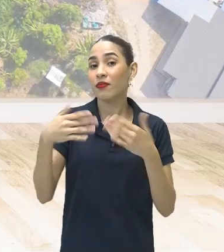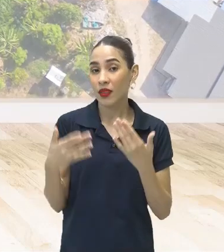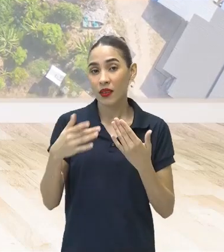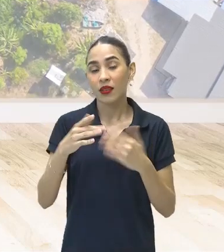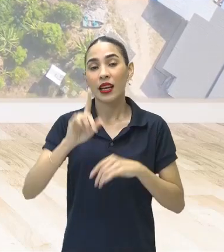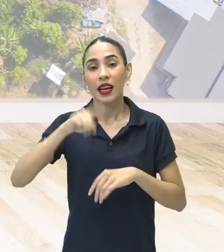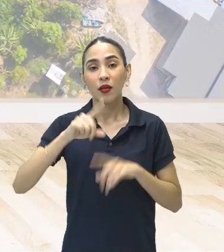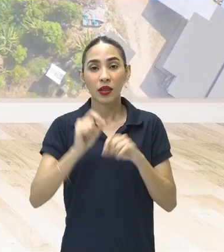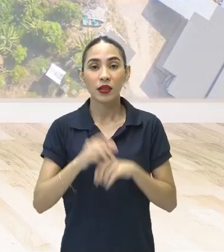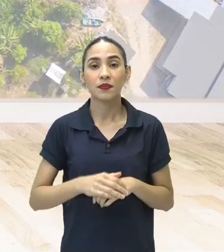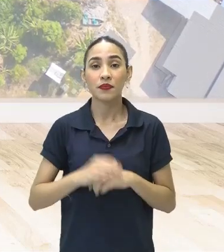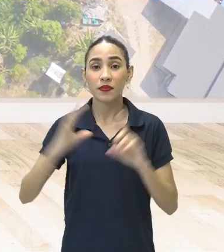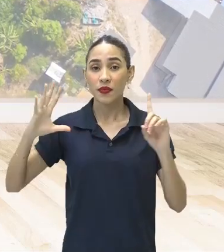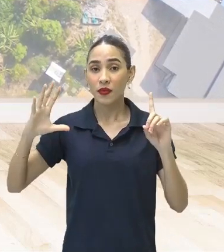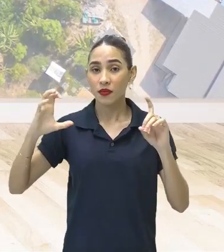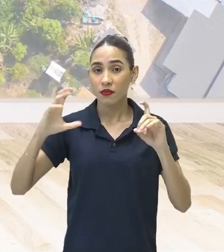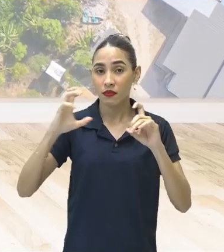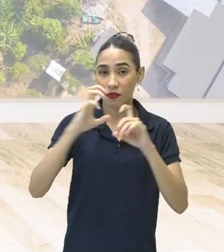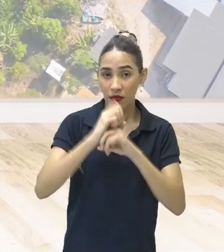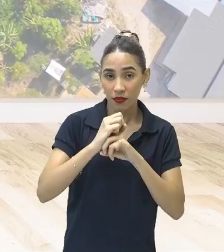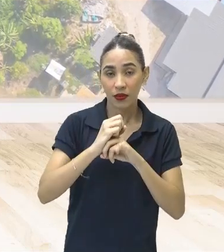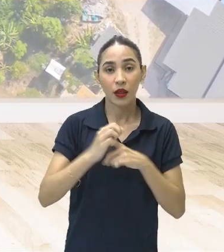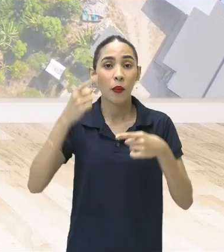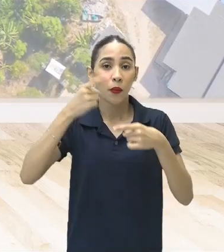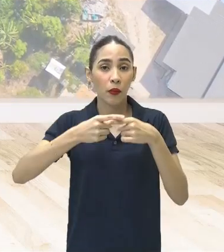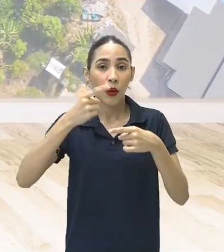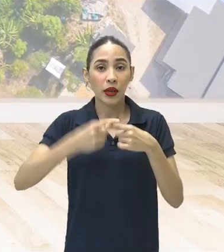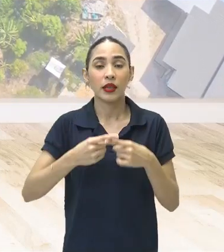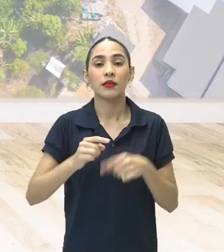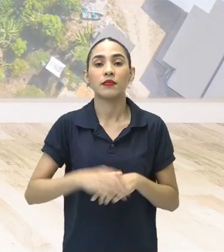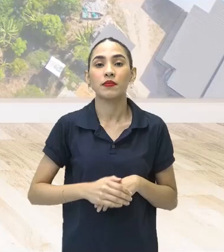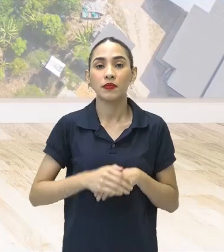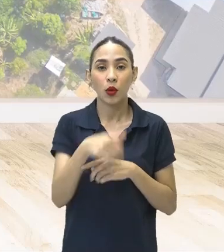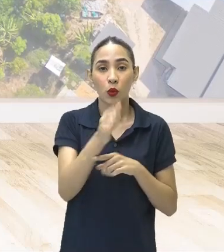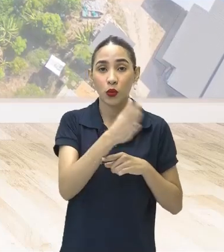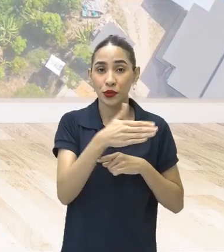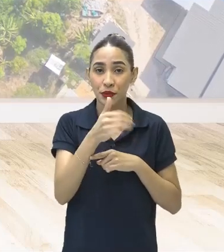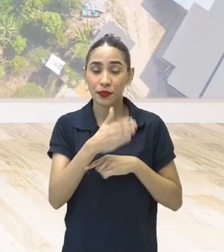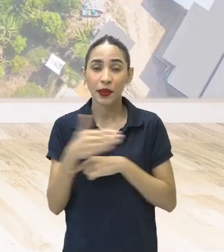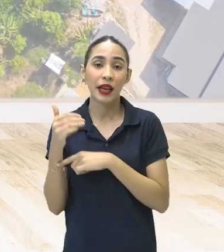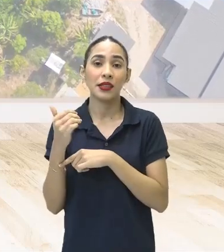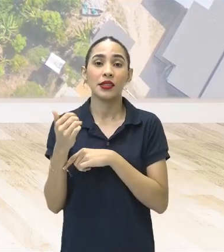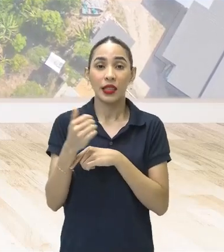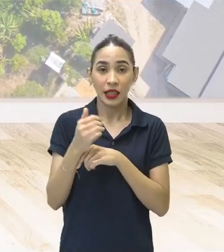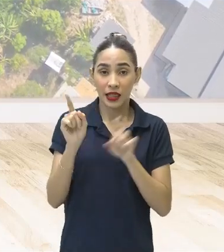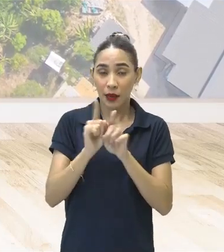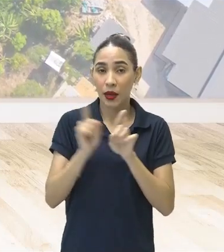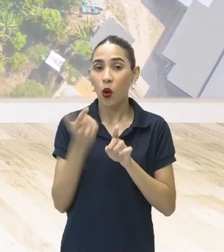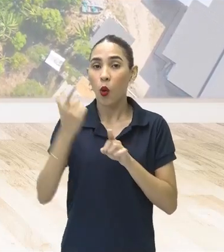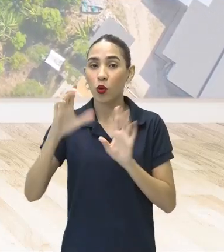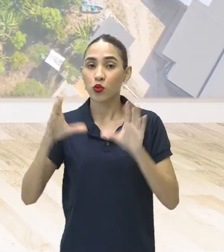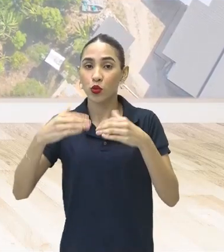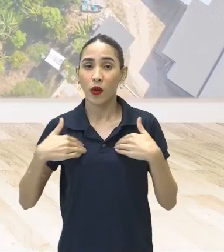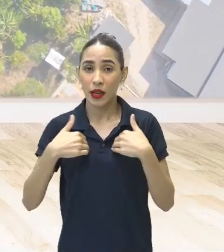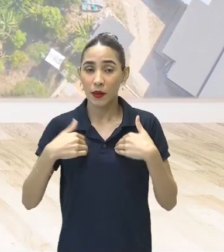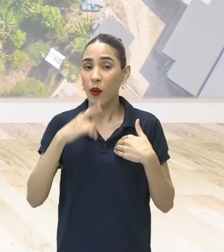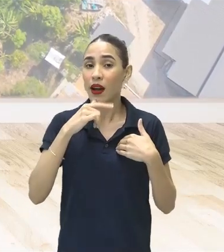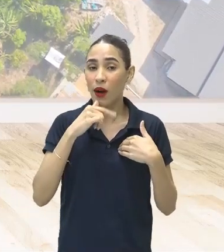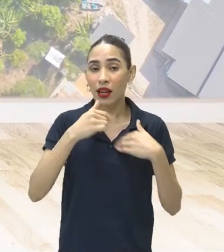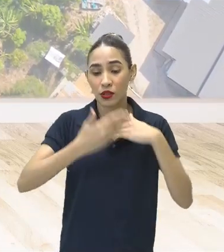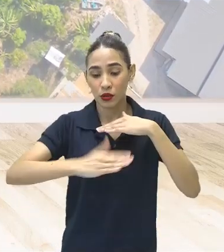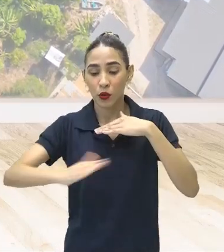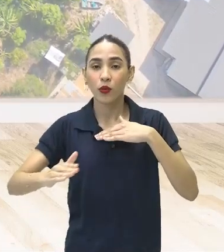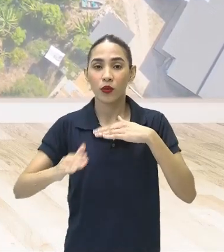os decompositores, porque como os peixes e as outras espécies morrem, aumenta ali